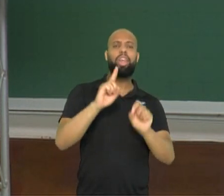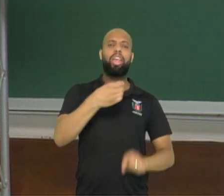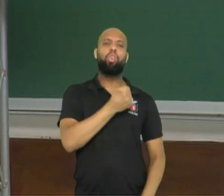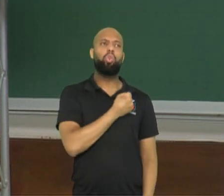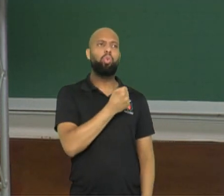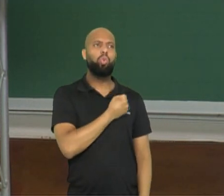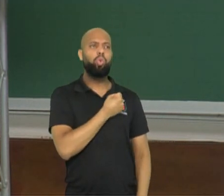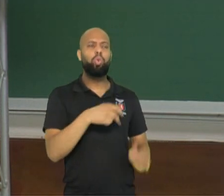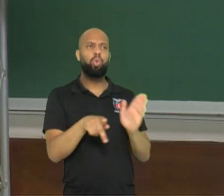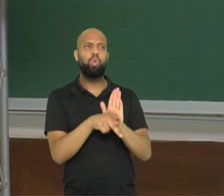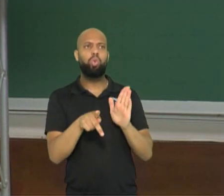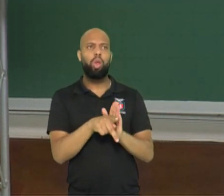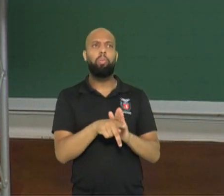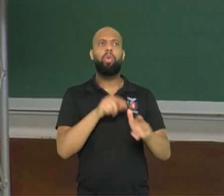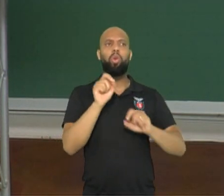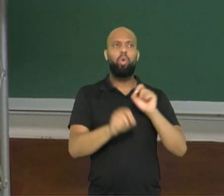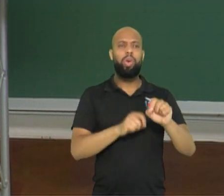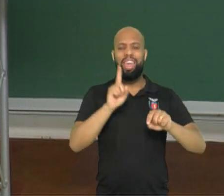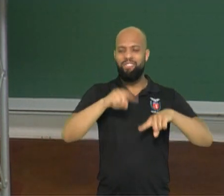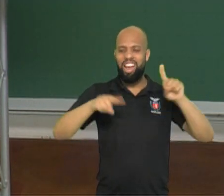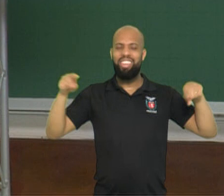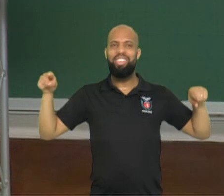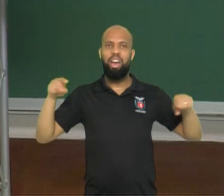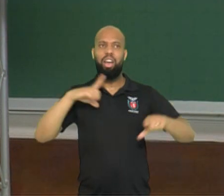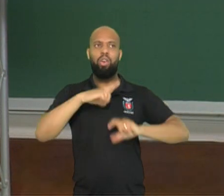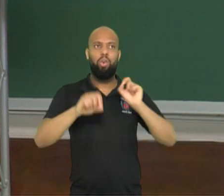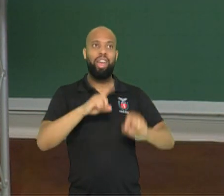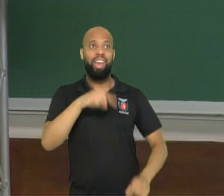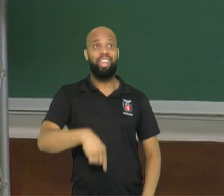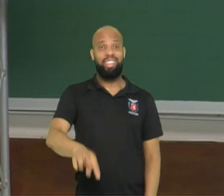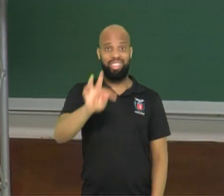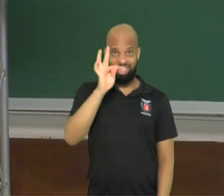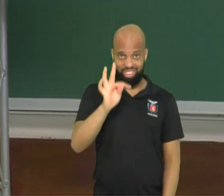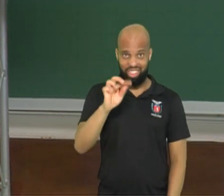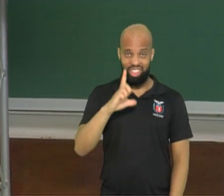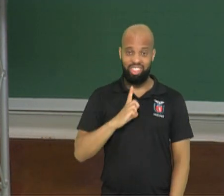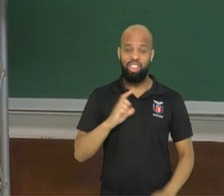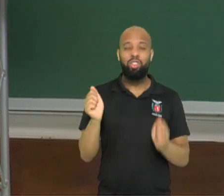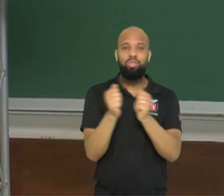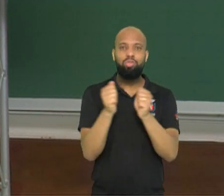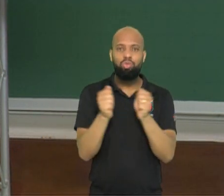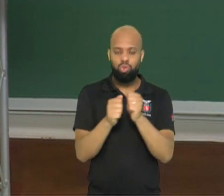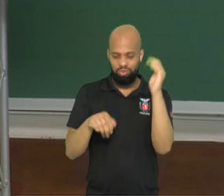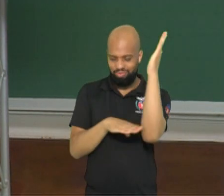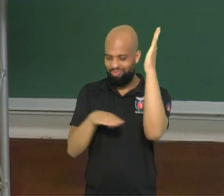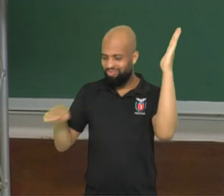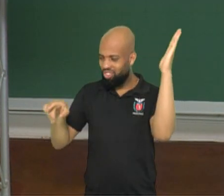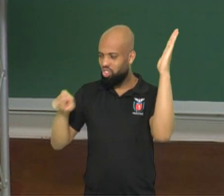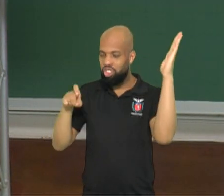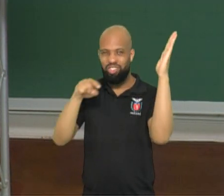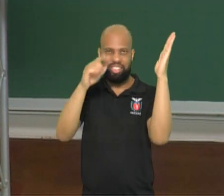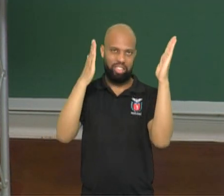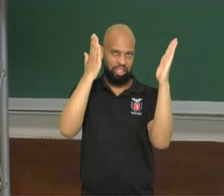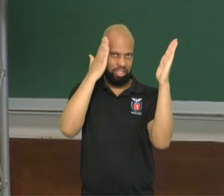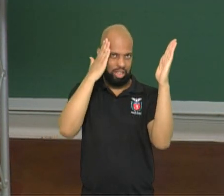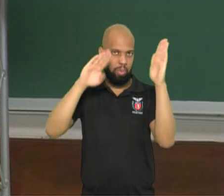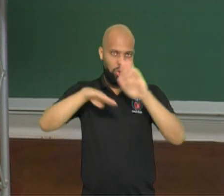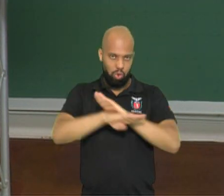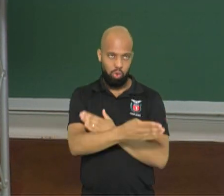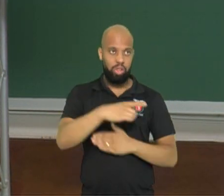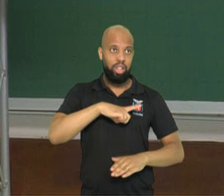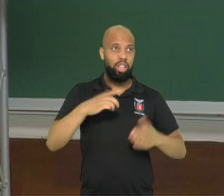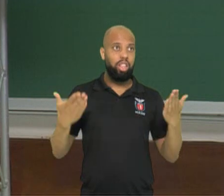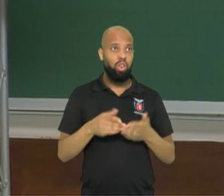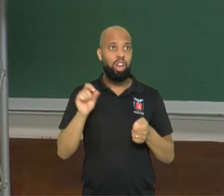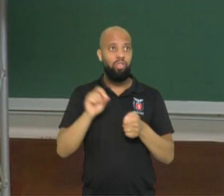coeficiente da minha variável? A minha variável é o T. Ele está lá no lugar do X que vocês estão acostumados a fazer. Então, a gente vai fazer